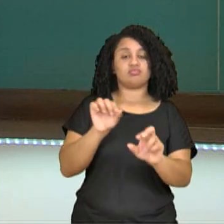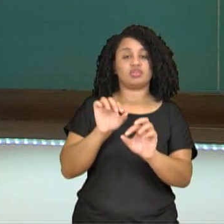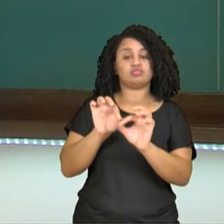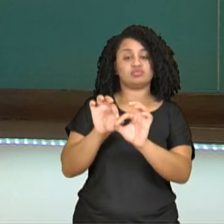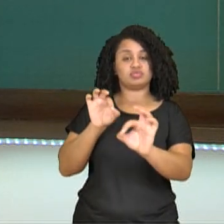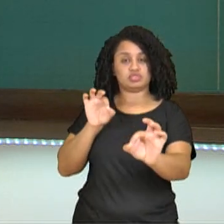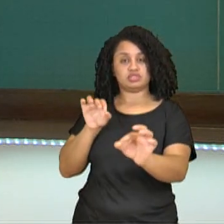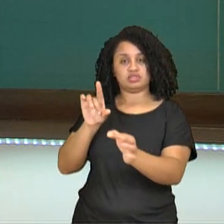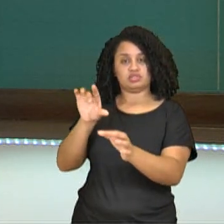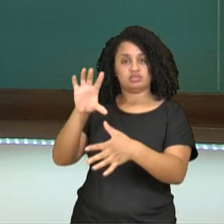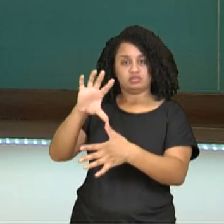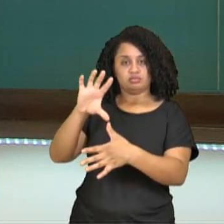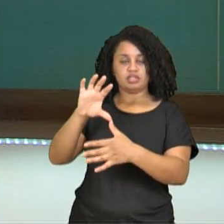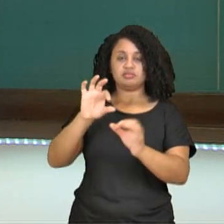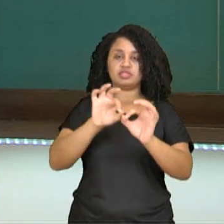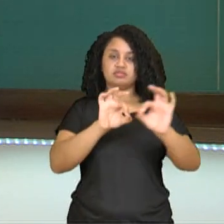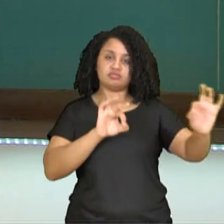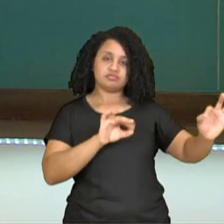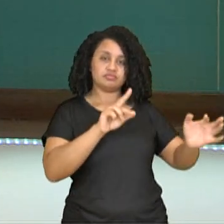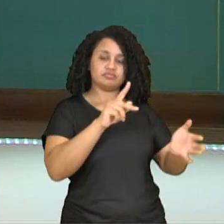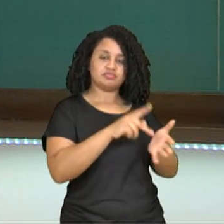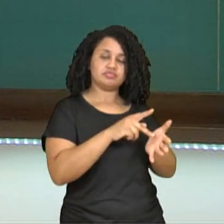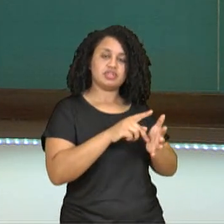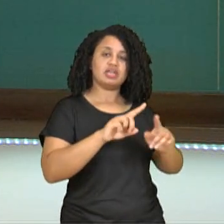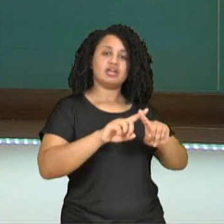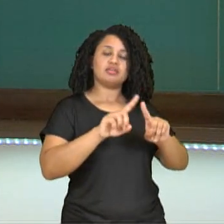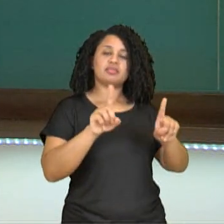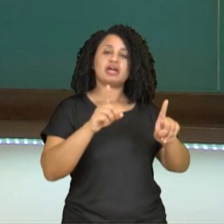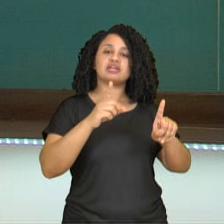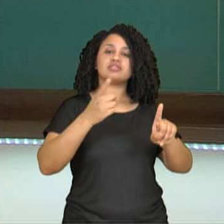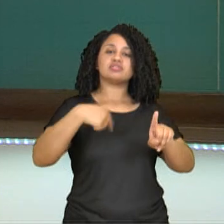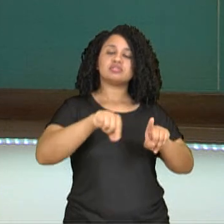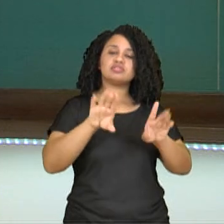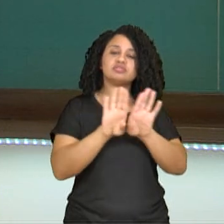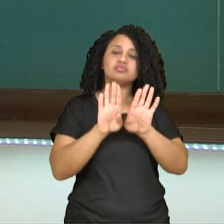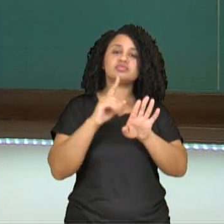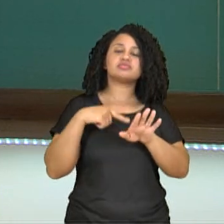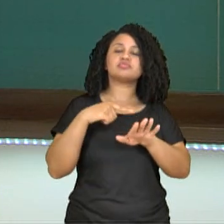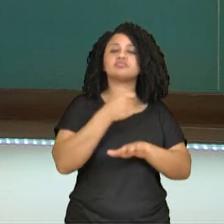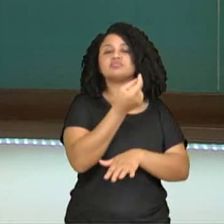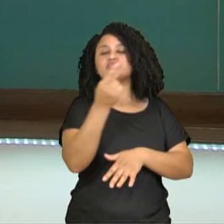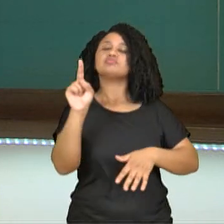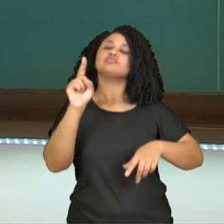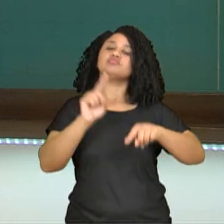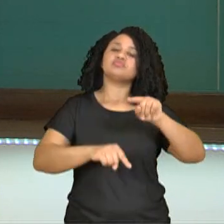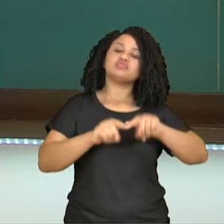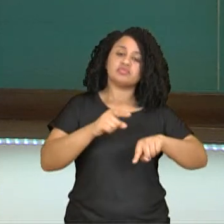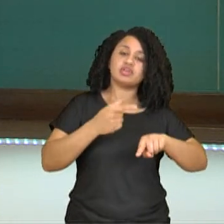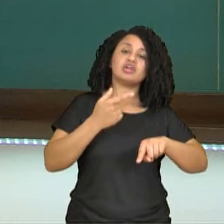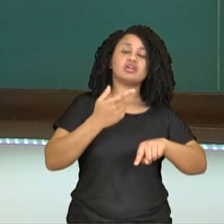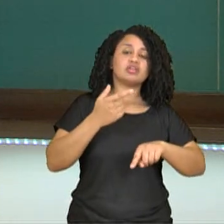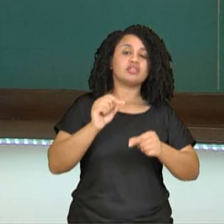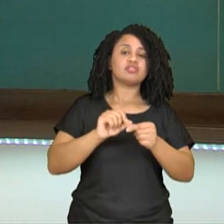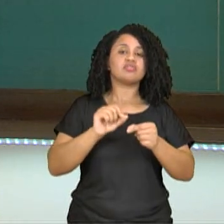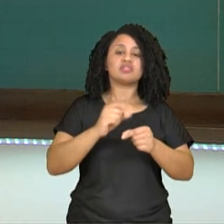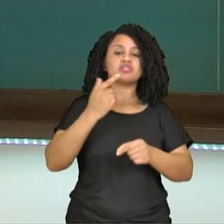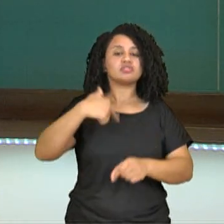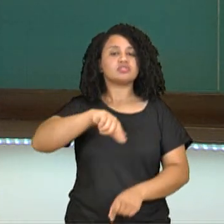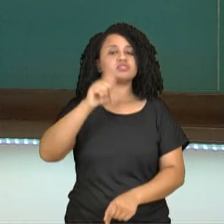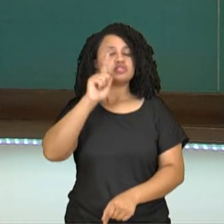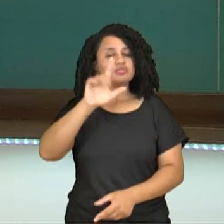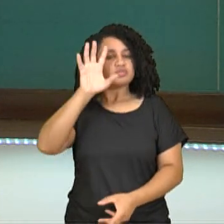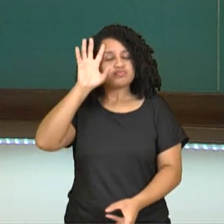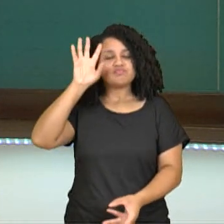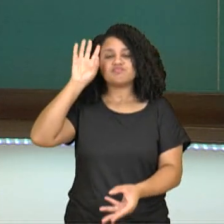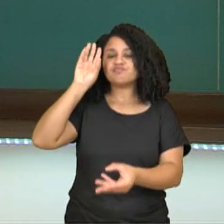distância apresentada no mapa, nós temos outras ferramentas que vão nos possibilitar uma real e efetiva compreensão